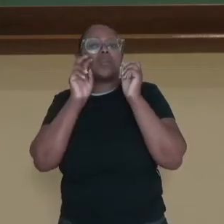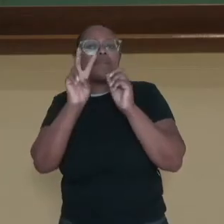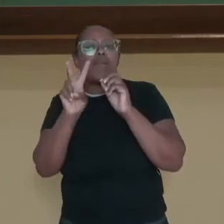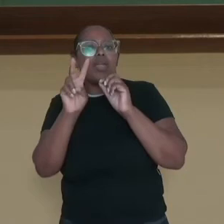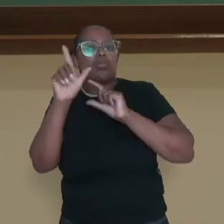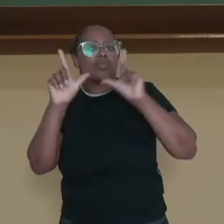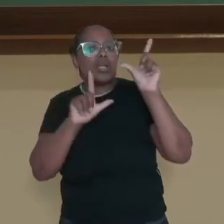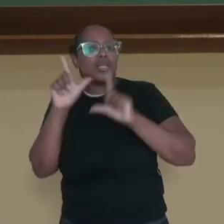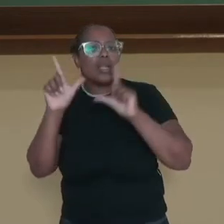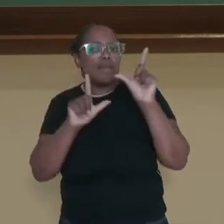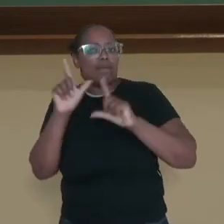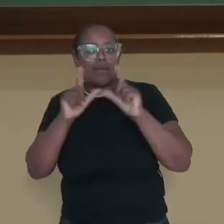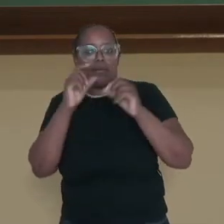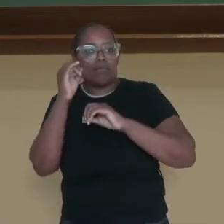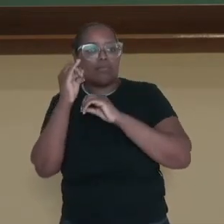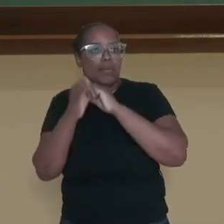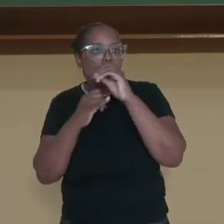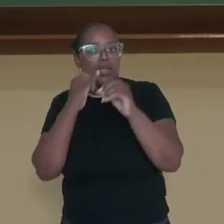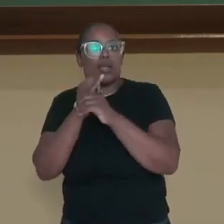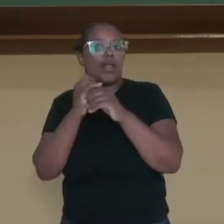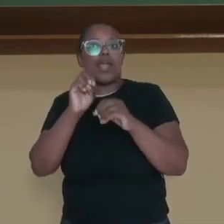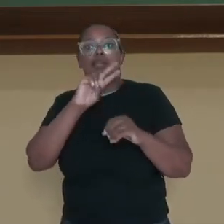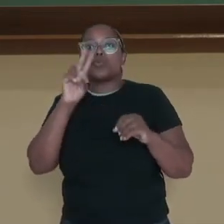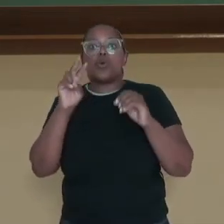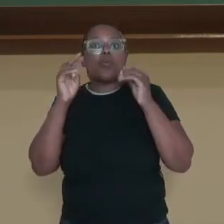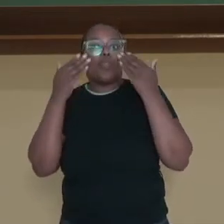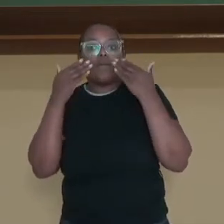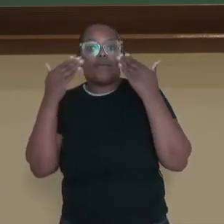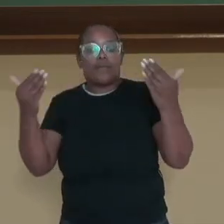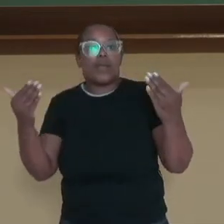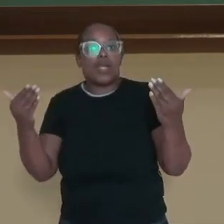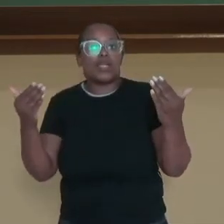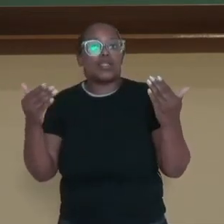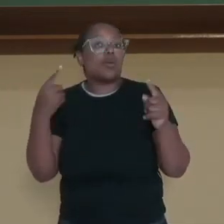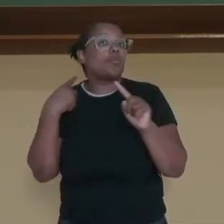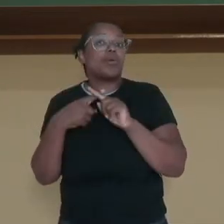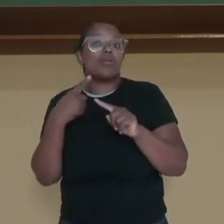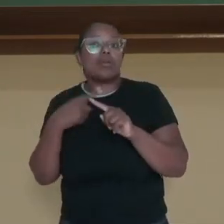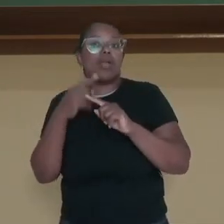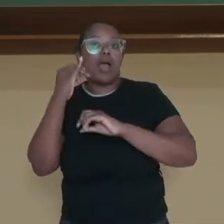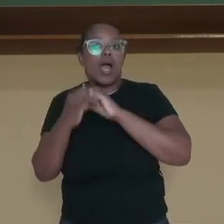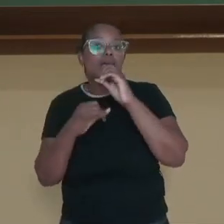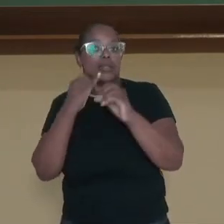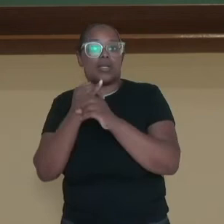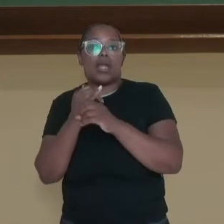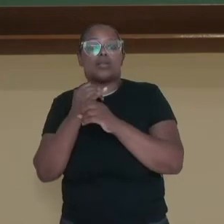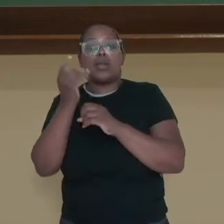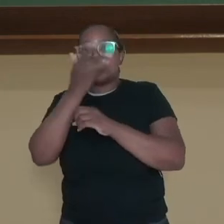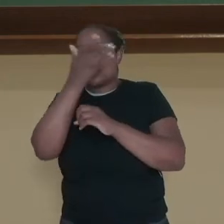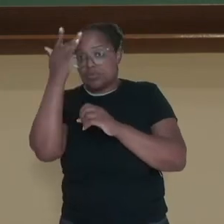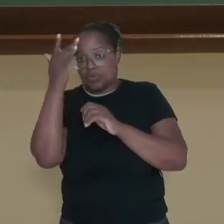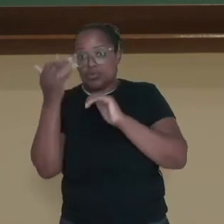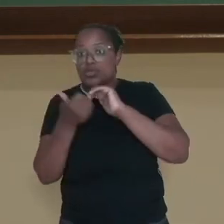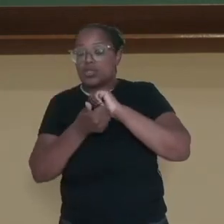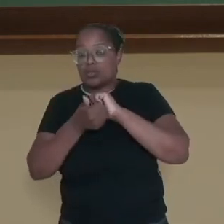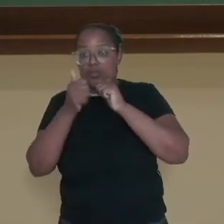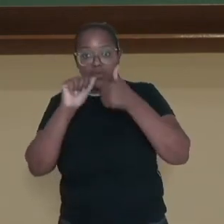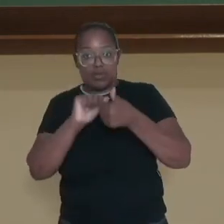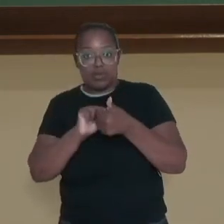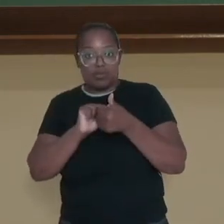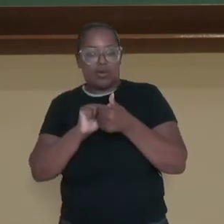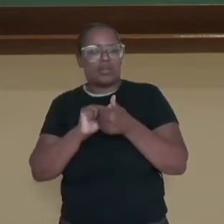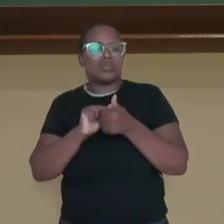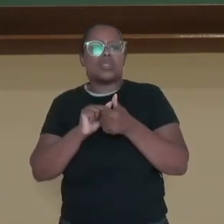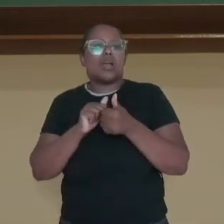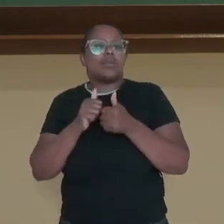ao torneio de LoL. Isso graças ao quê? À internet, certo? Então, os jogadores que estavam participando, alguns estavam